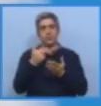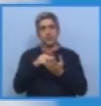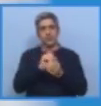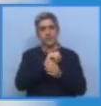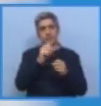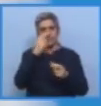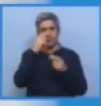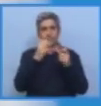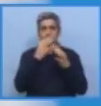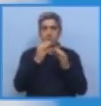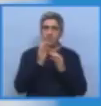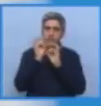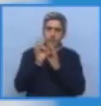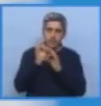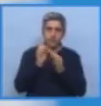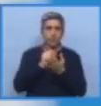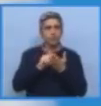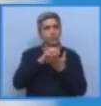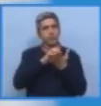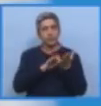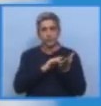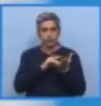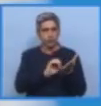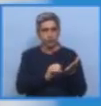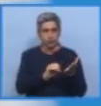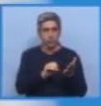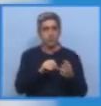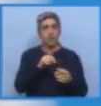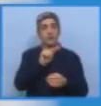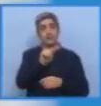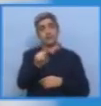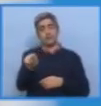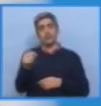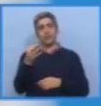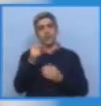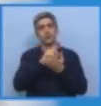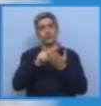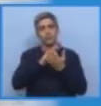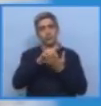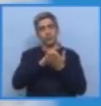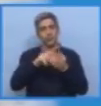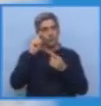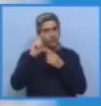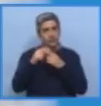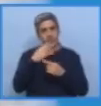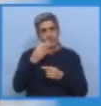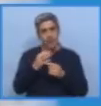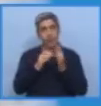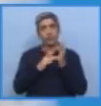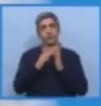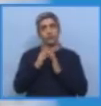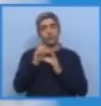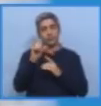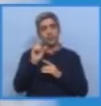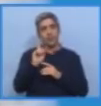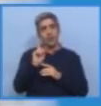seus discípulos, que não estão escritos neste livro. Estes, porém, foram escritos para acreditardes que Jesus é o